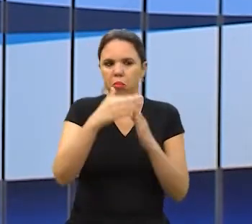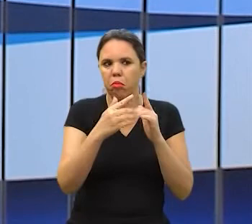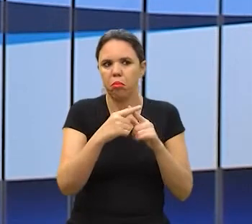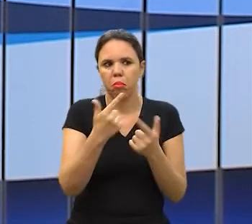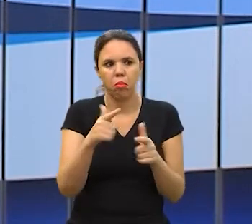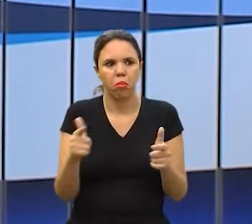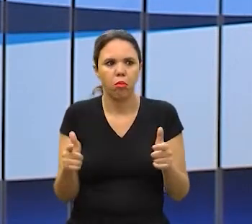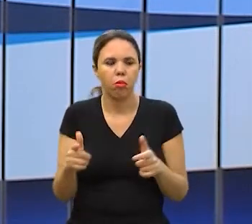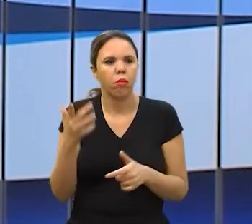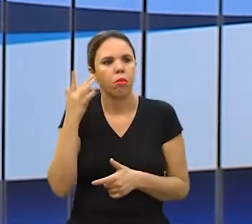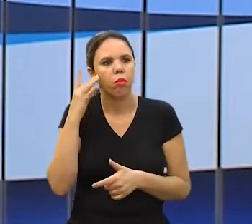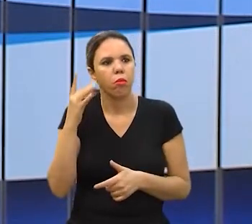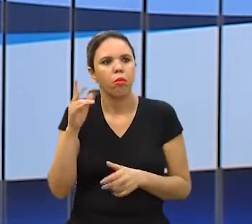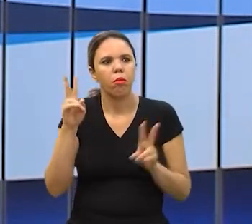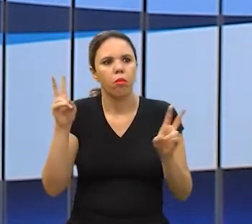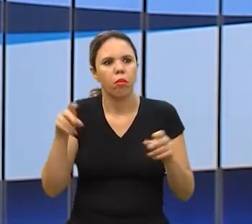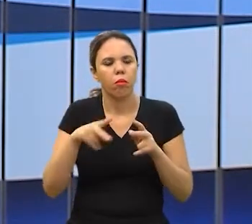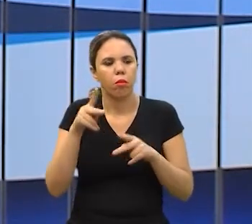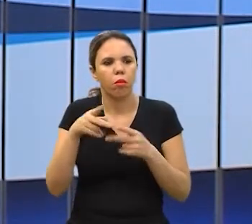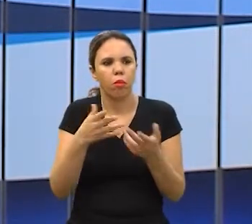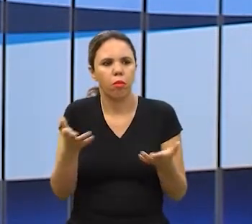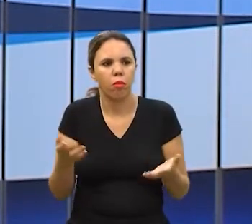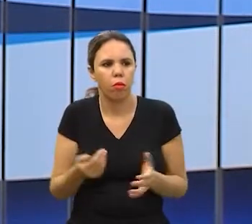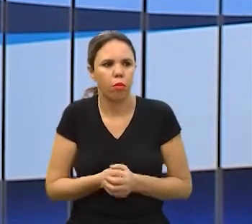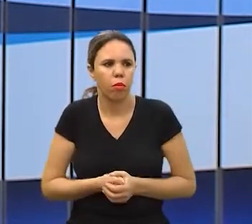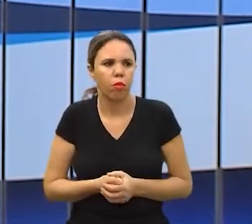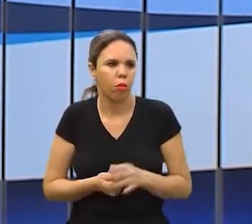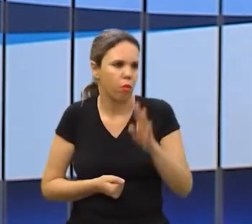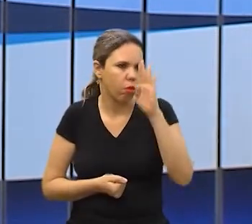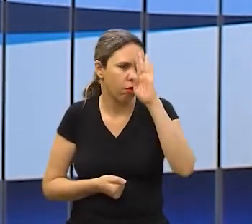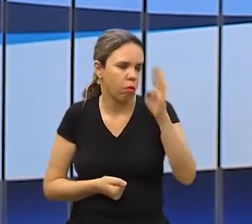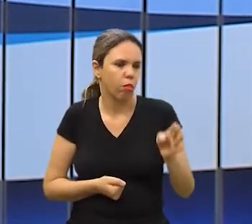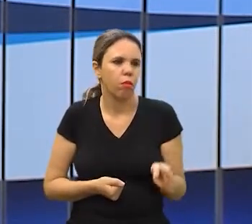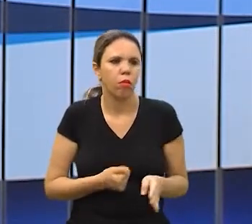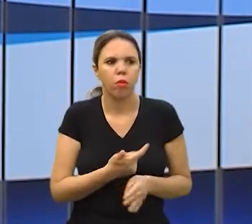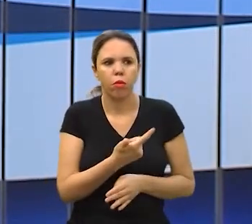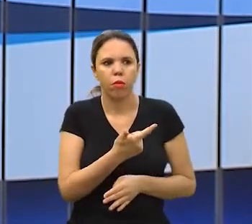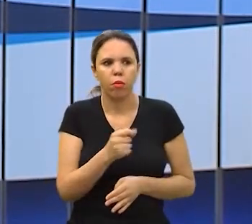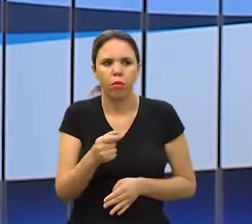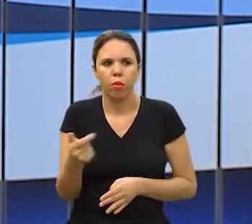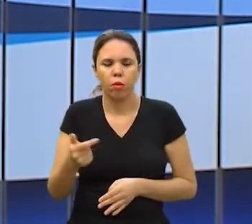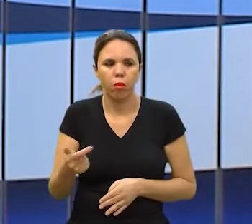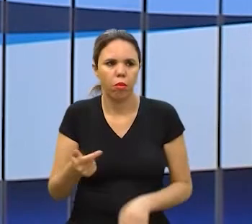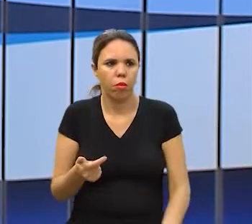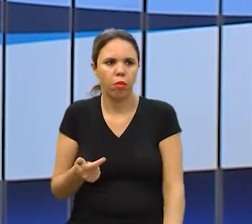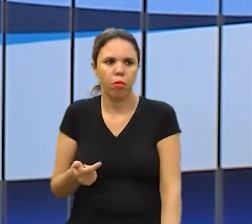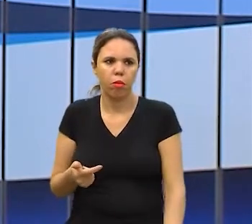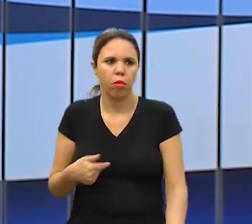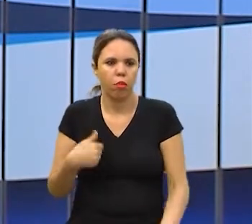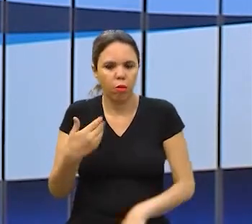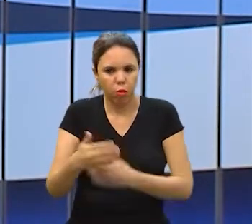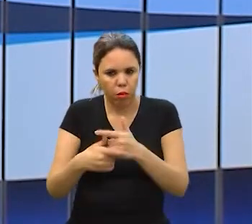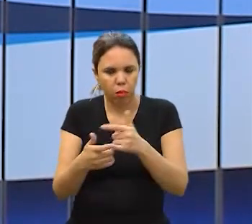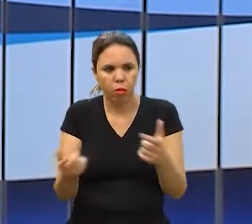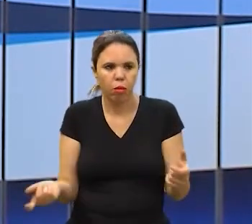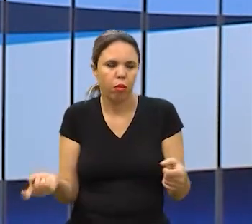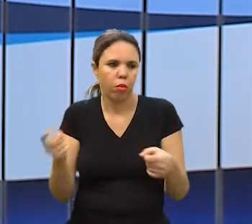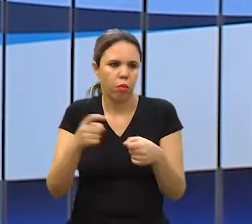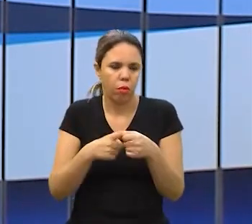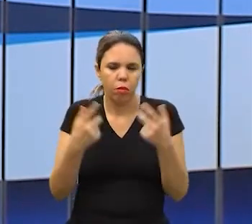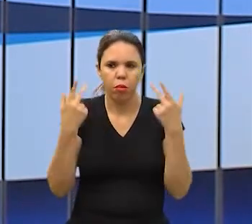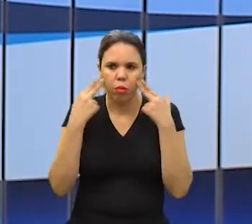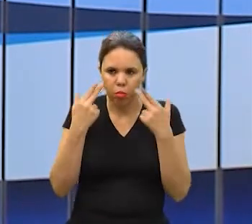em igrejas. Você acha que esse é um público que, principalmente a partir de 2022, que a tendência é que